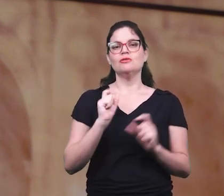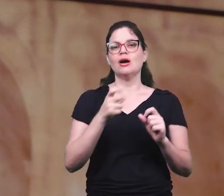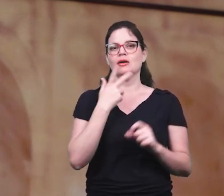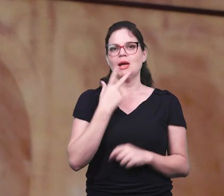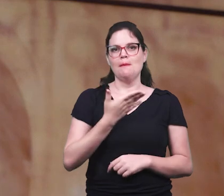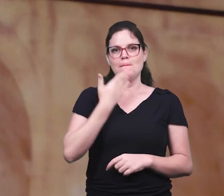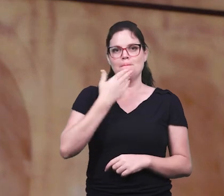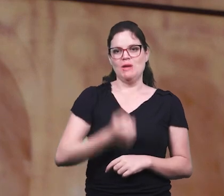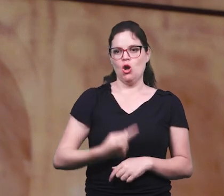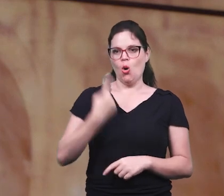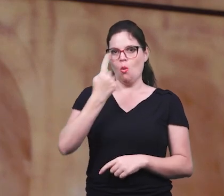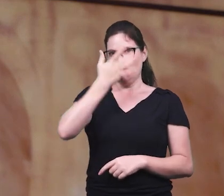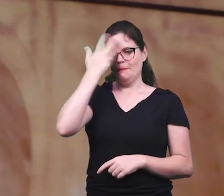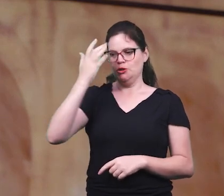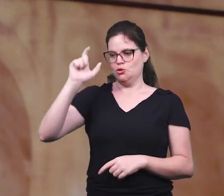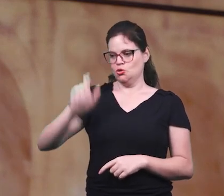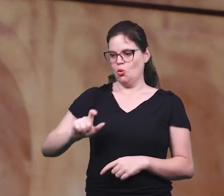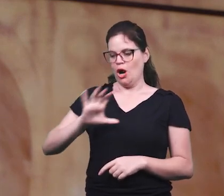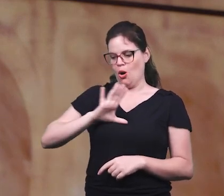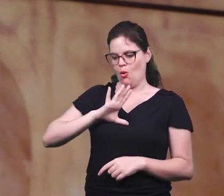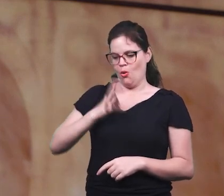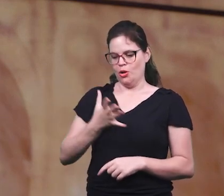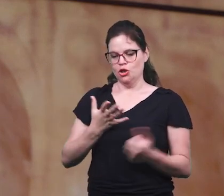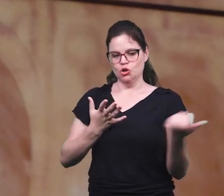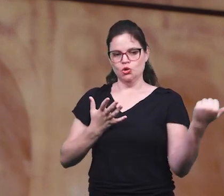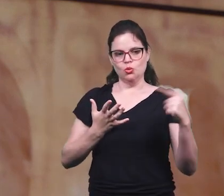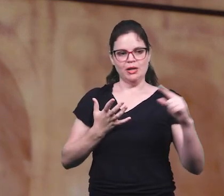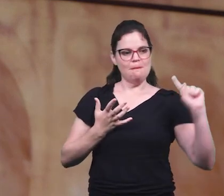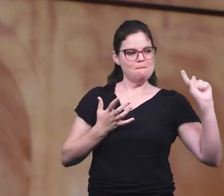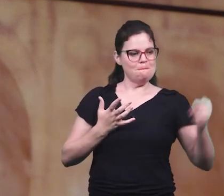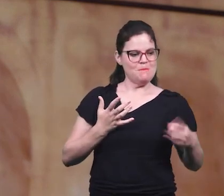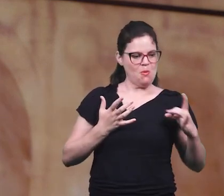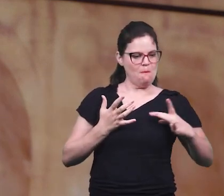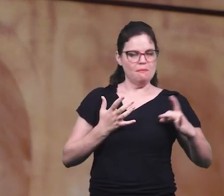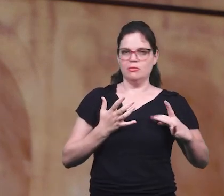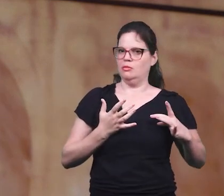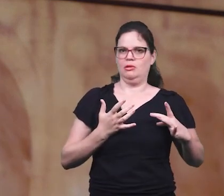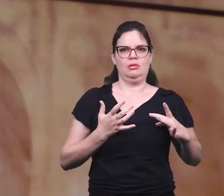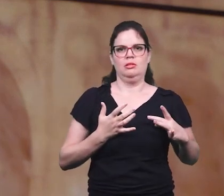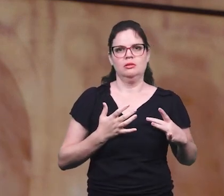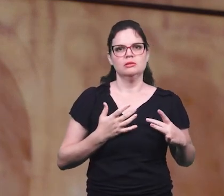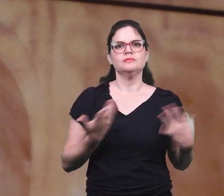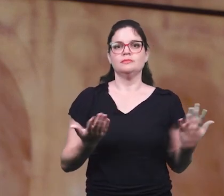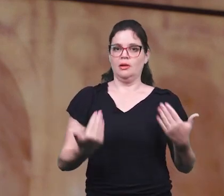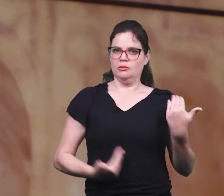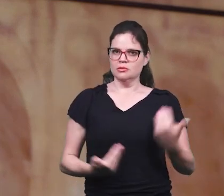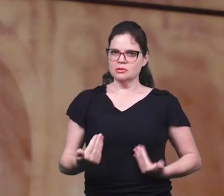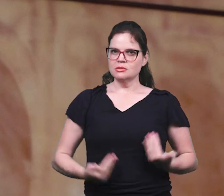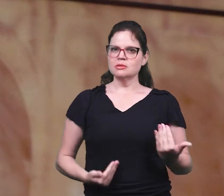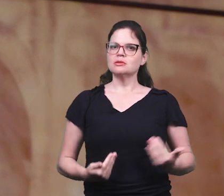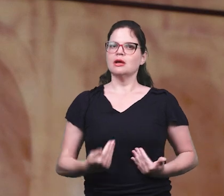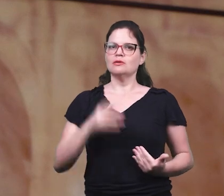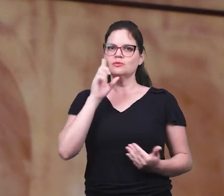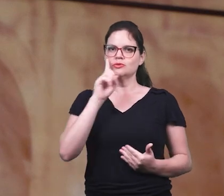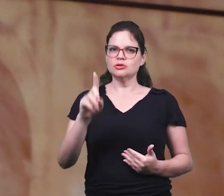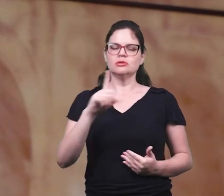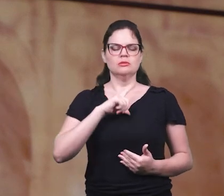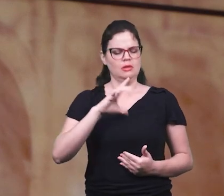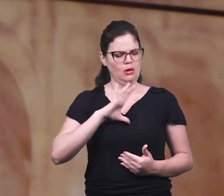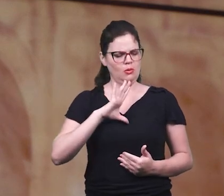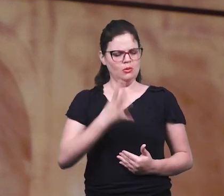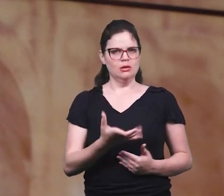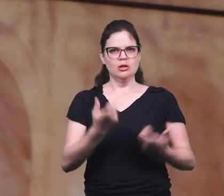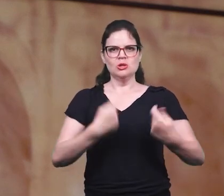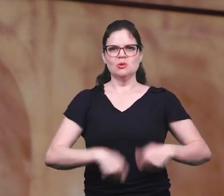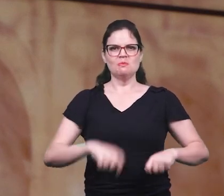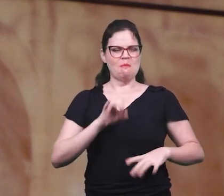lado que 1000 medrosos. Então, a coragem e dedicação, essas duas coisas na vida do servo, aquele que quer servir a Deus, ele não